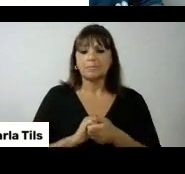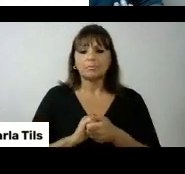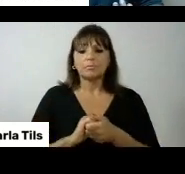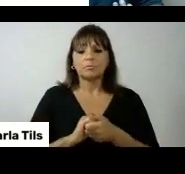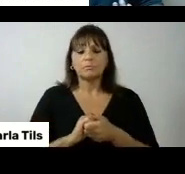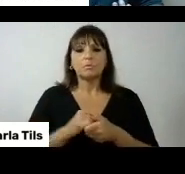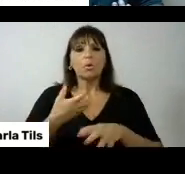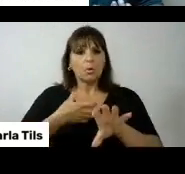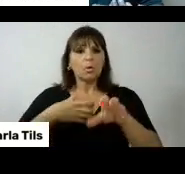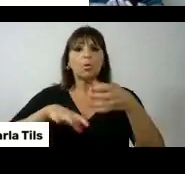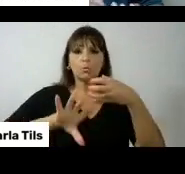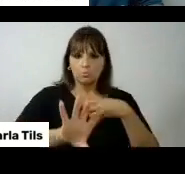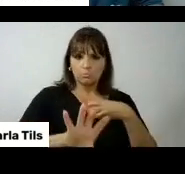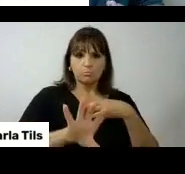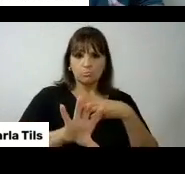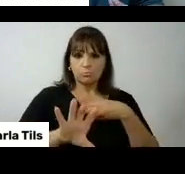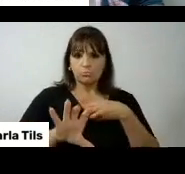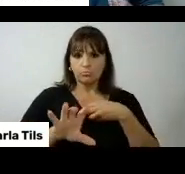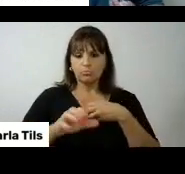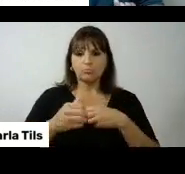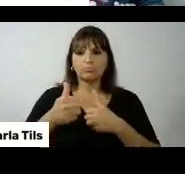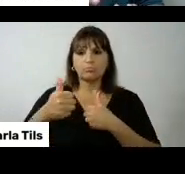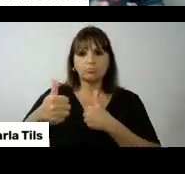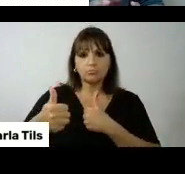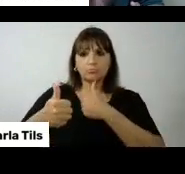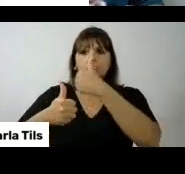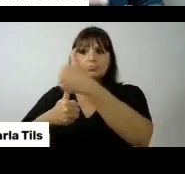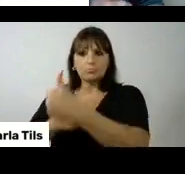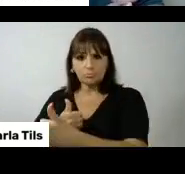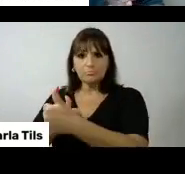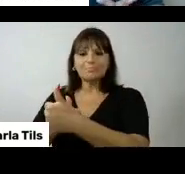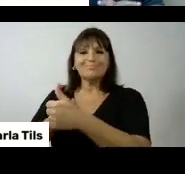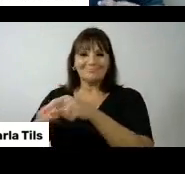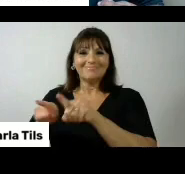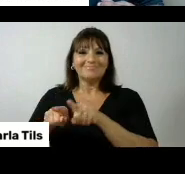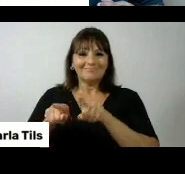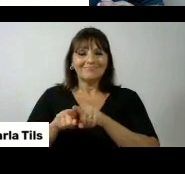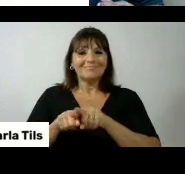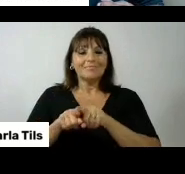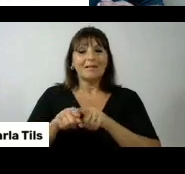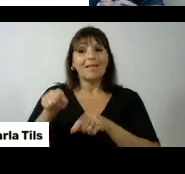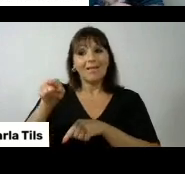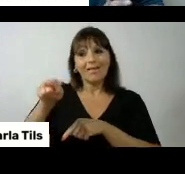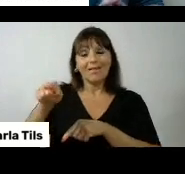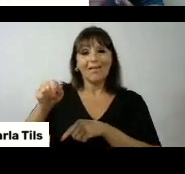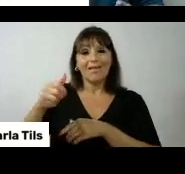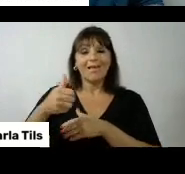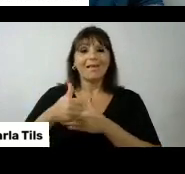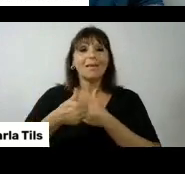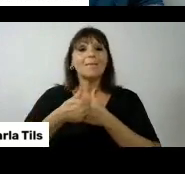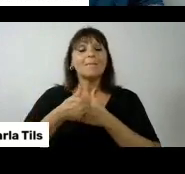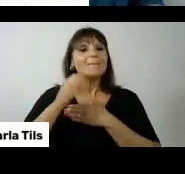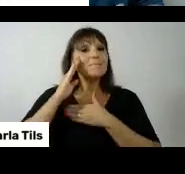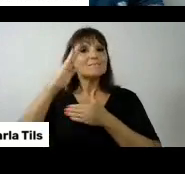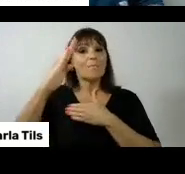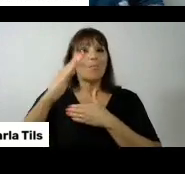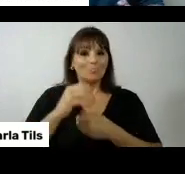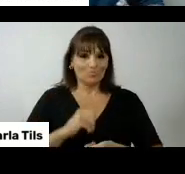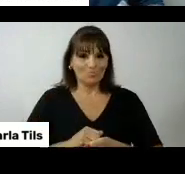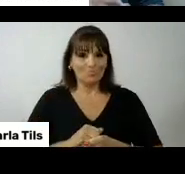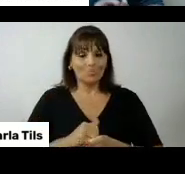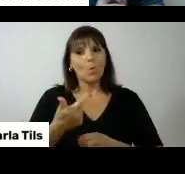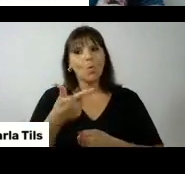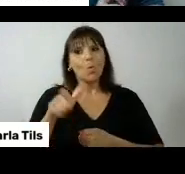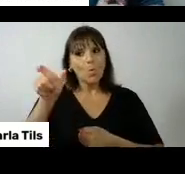lugar do outro, como colocar o outro também, muitas vezes, em primeiro lugar. Fazer com que o outro seja